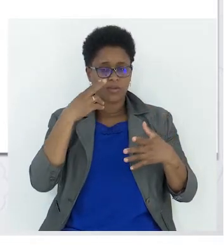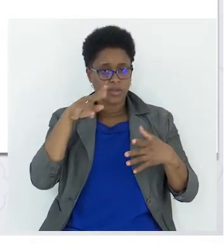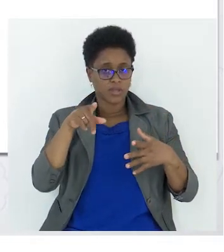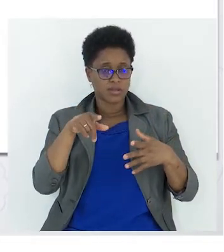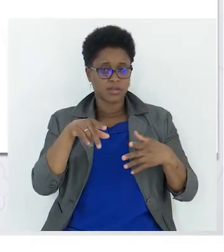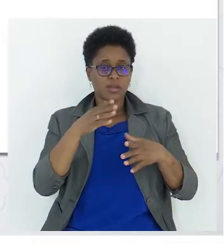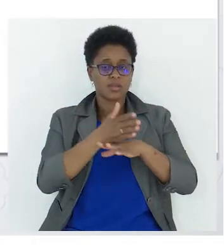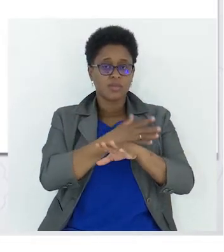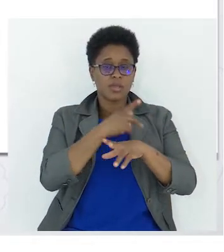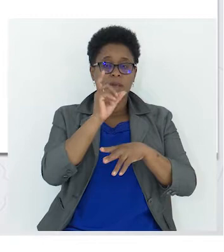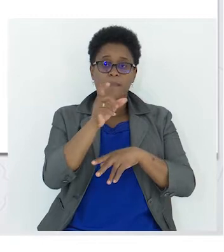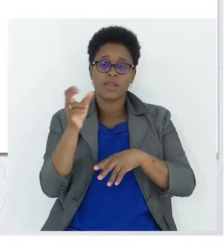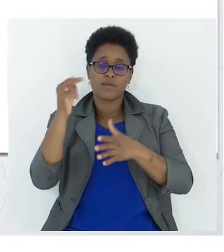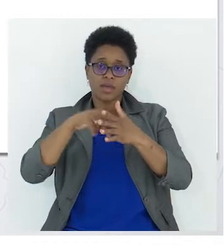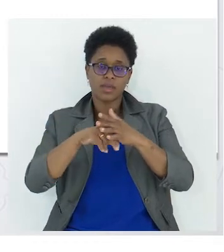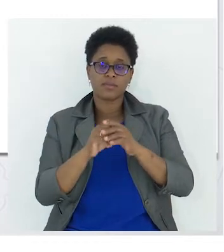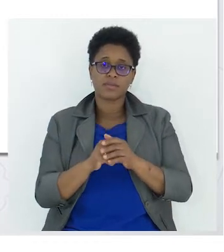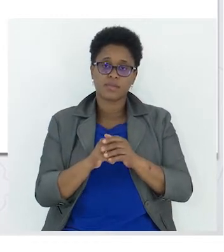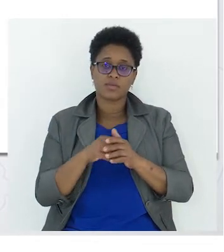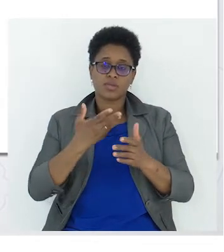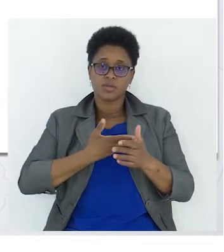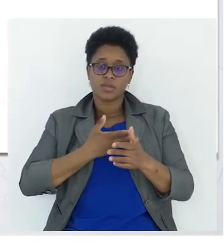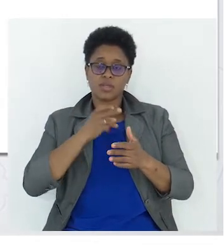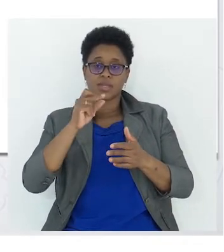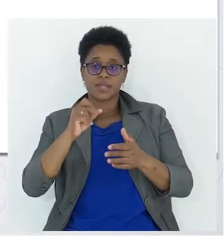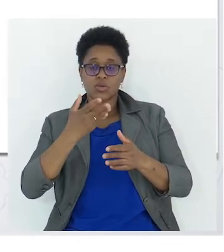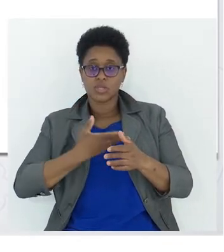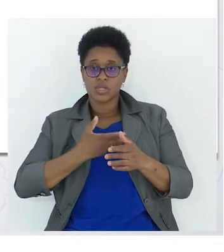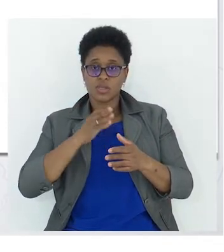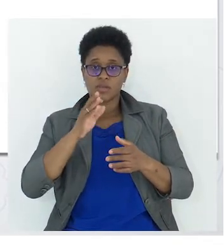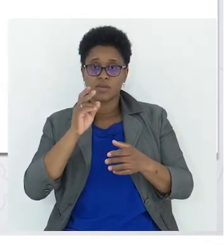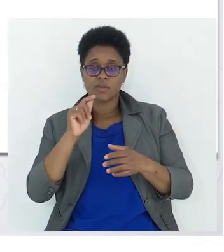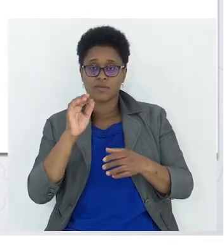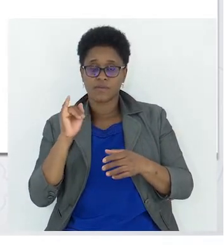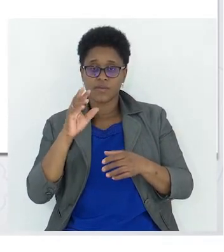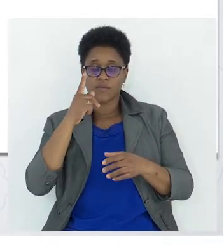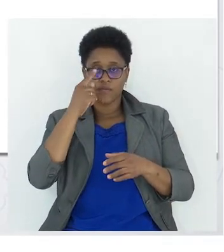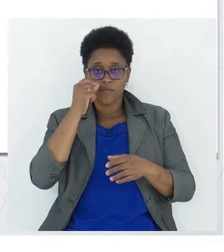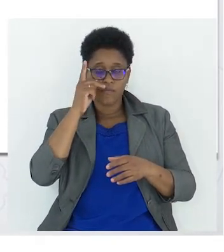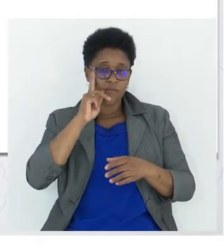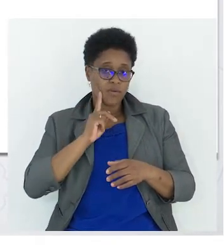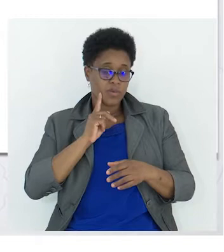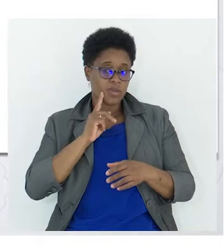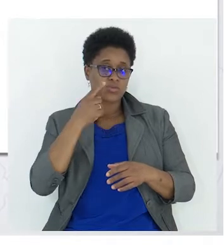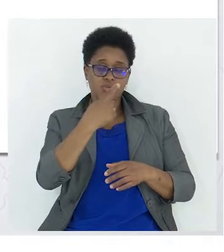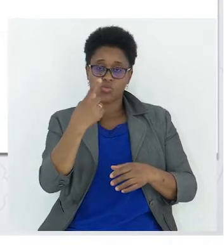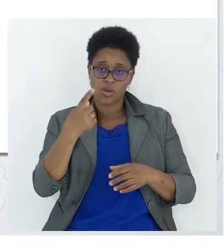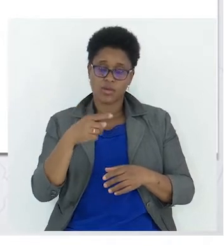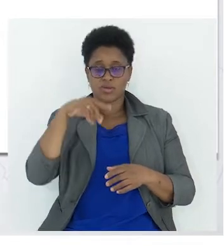isso entra para a morfologia como determinante artigo definido feminino do singular.